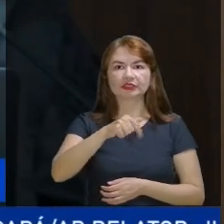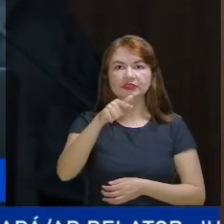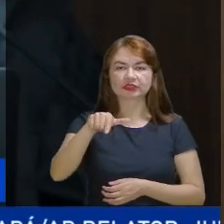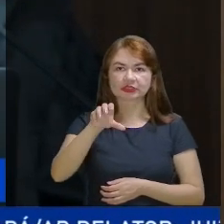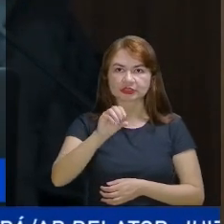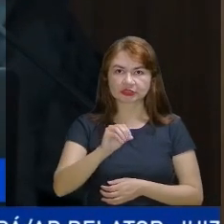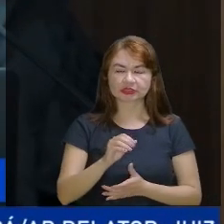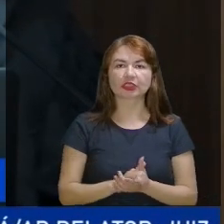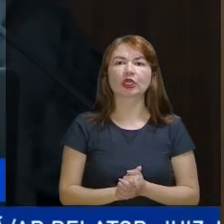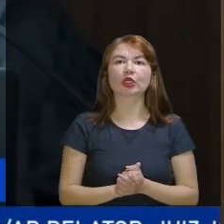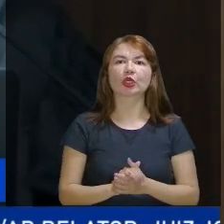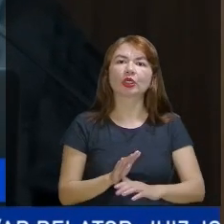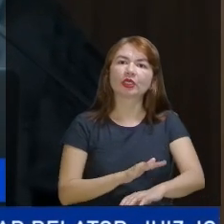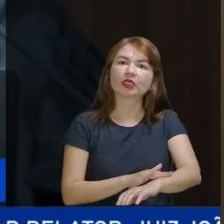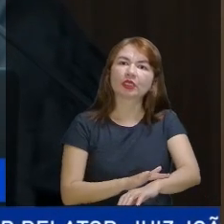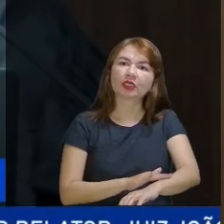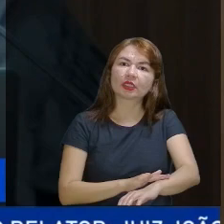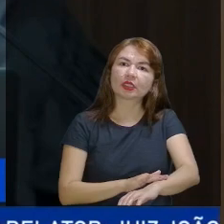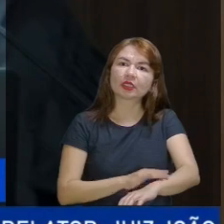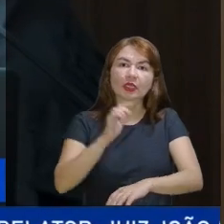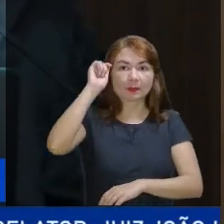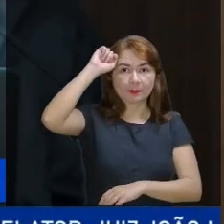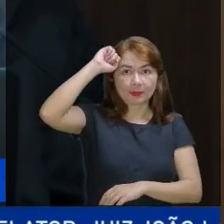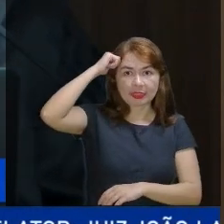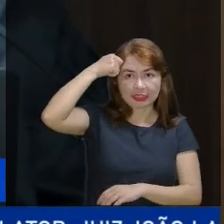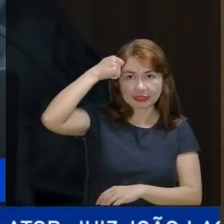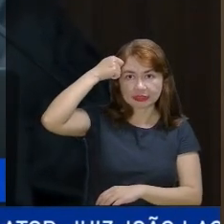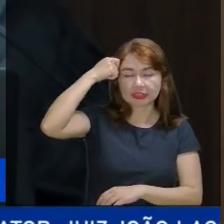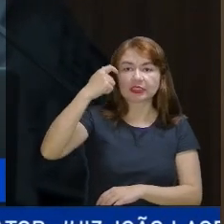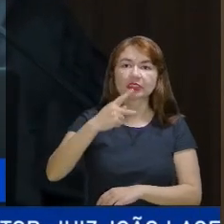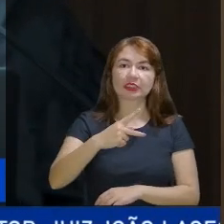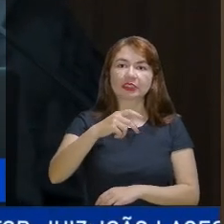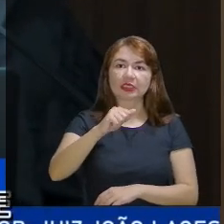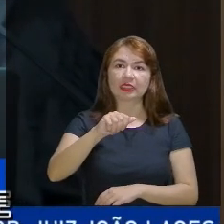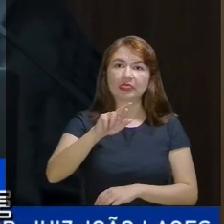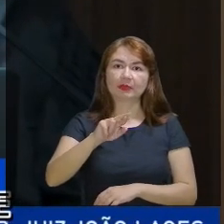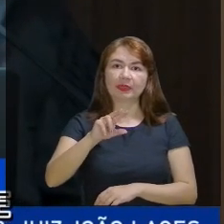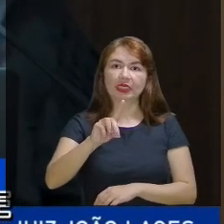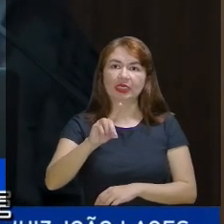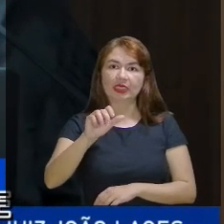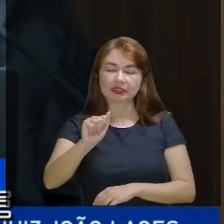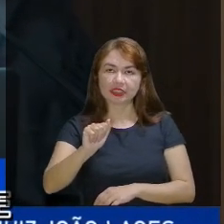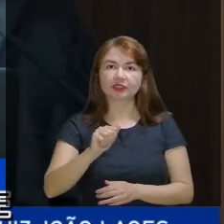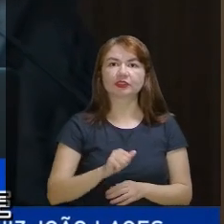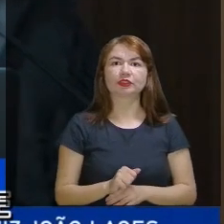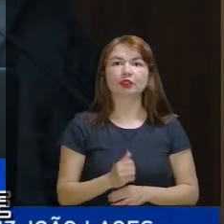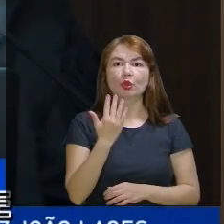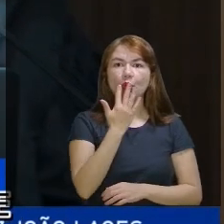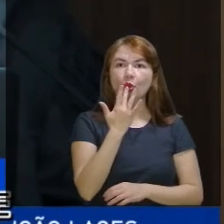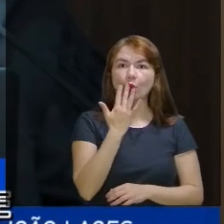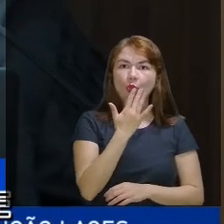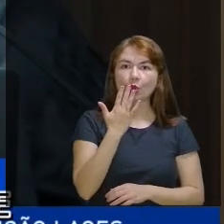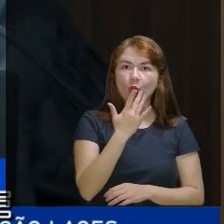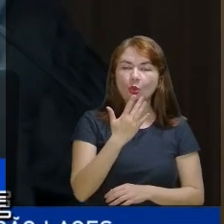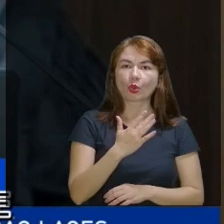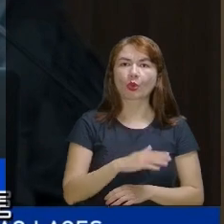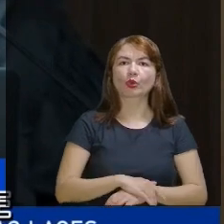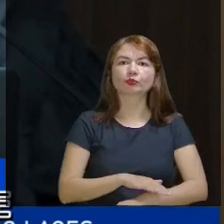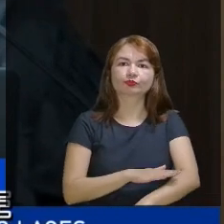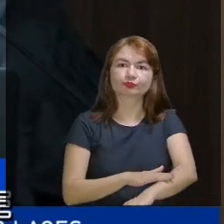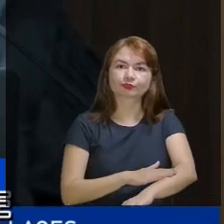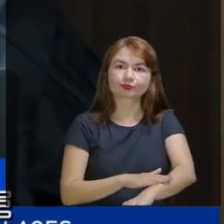autodeclaradas pretas e pardas, conforme quesito cor ou raça usado pelo IBGE, e